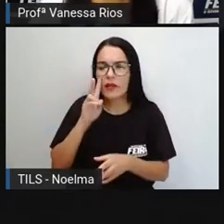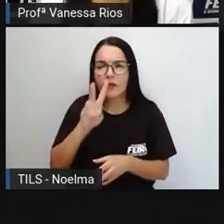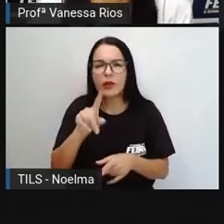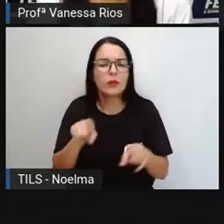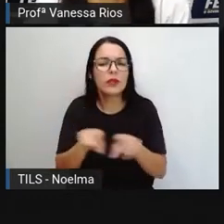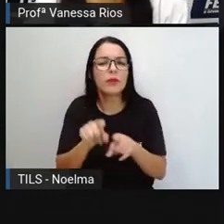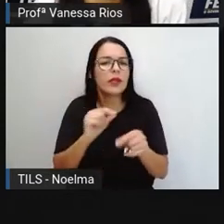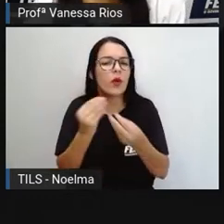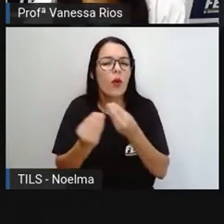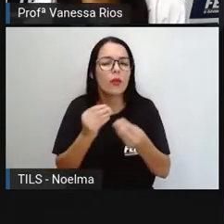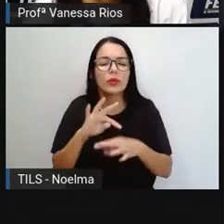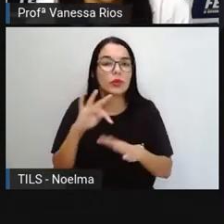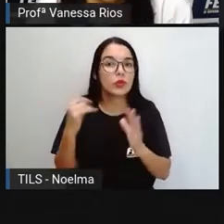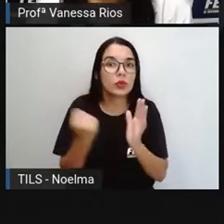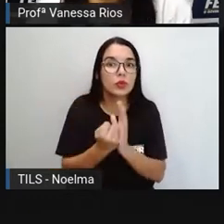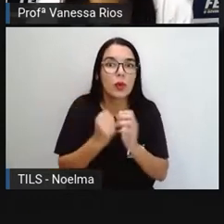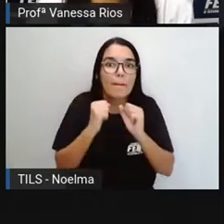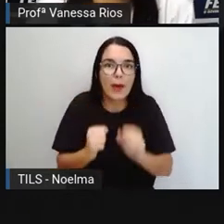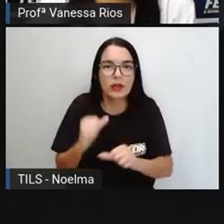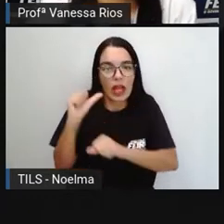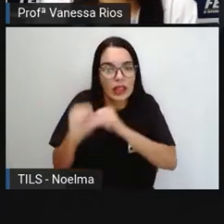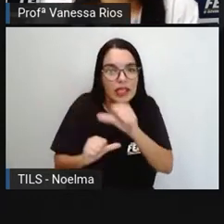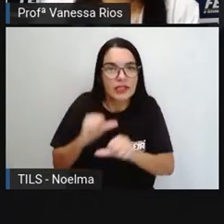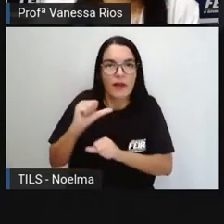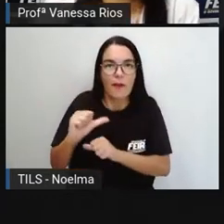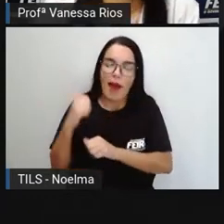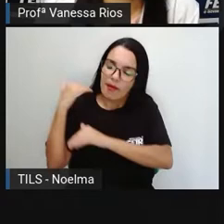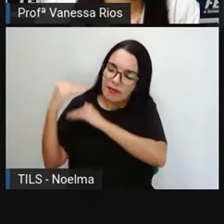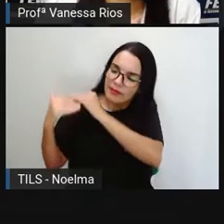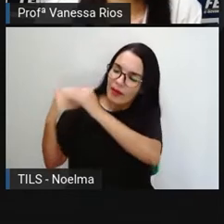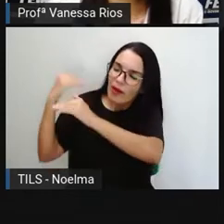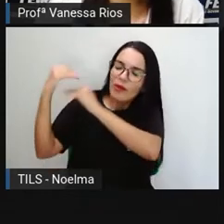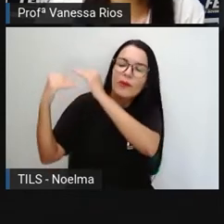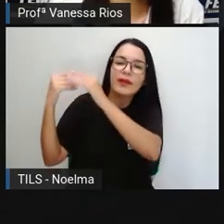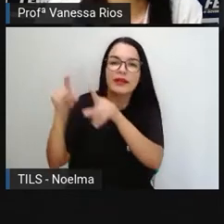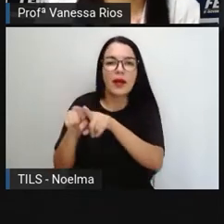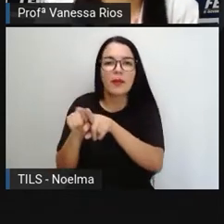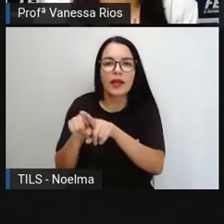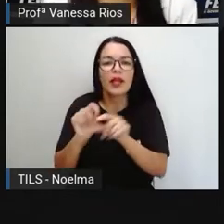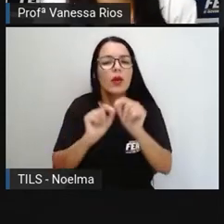como tudo se transforma. E aí os hábitos